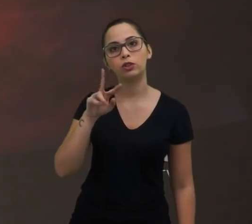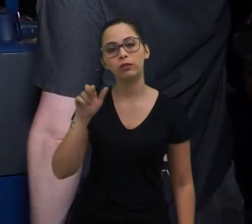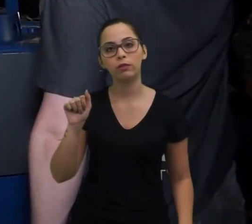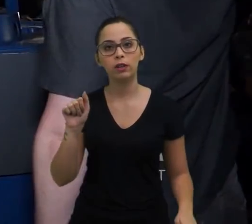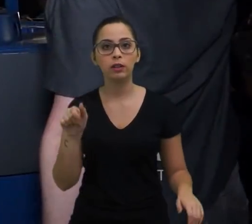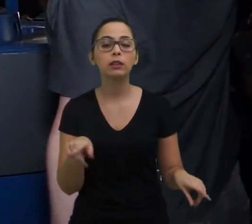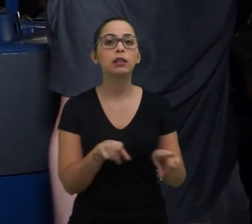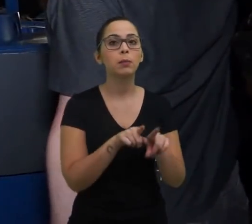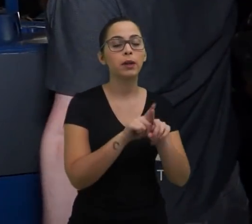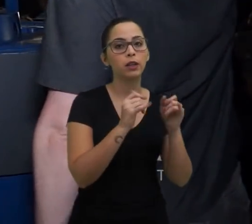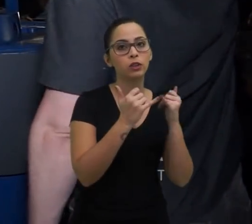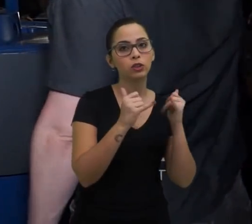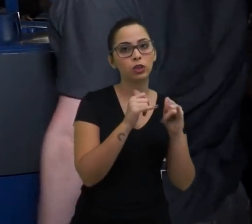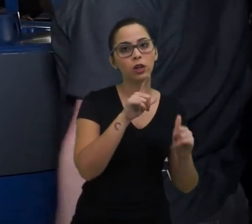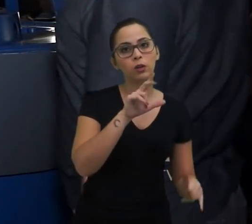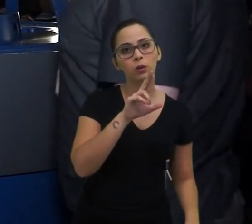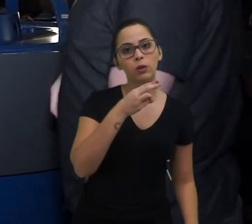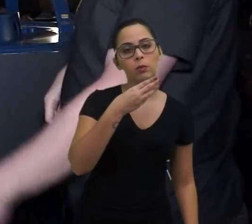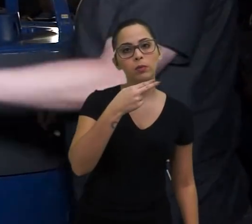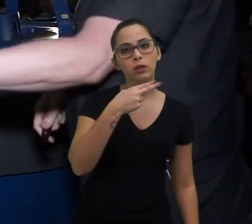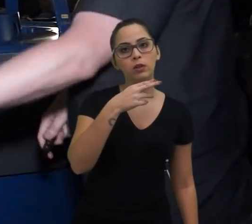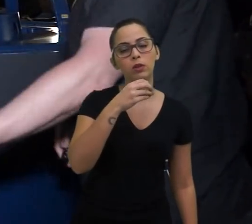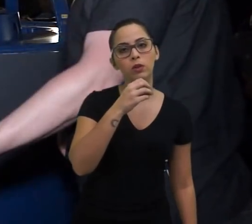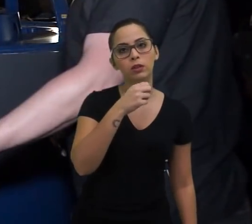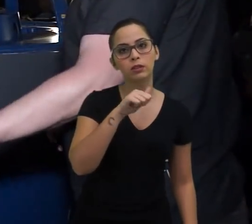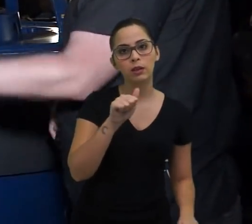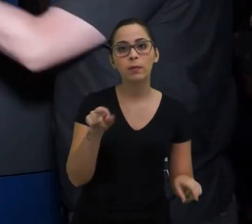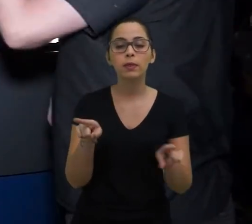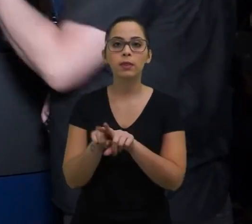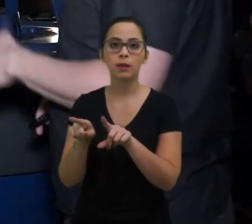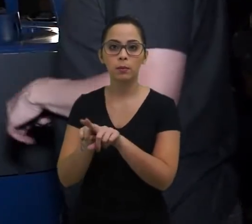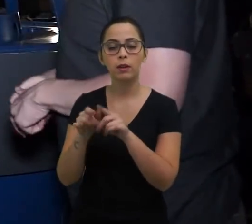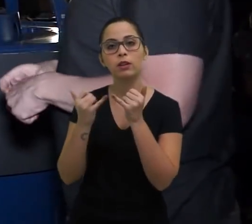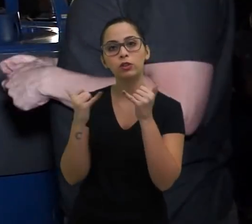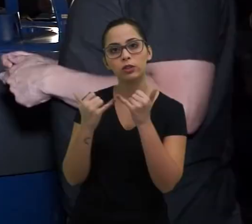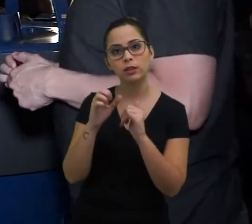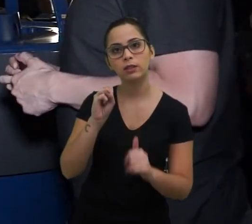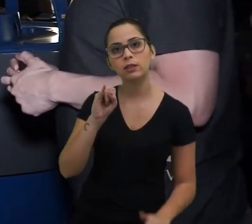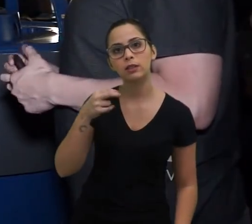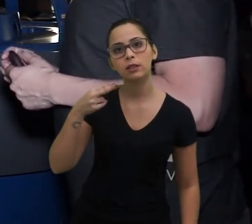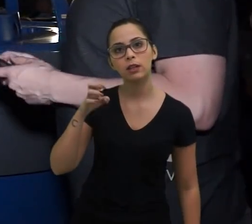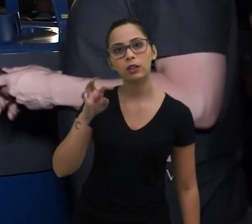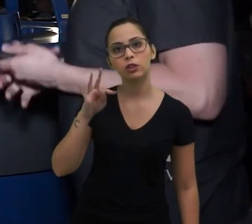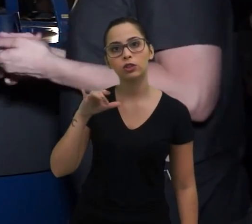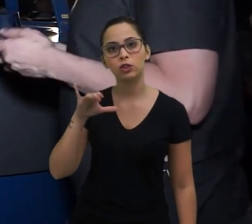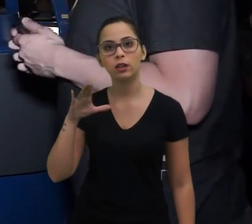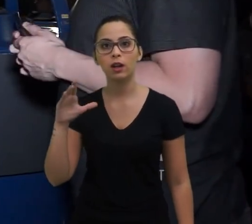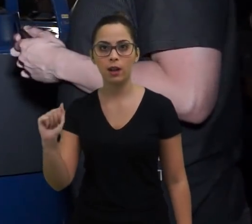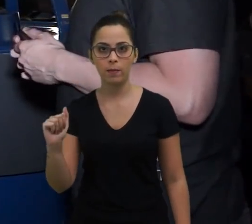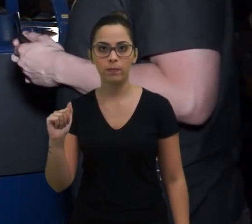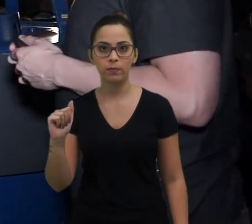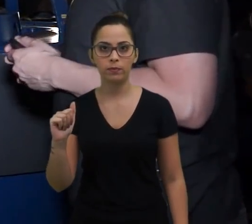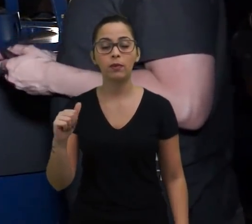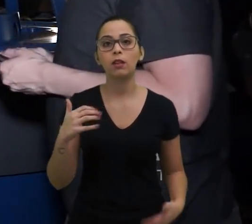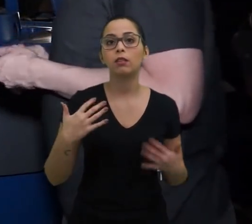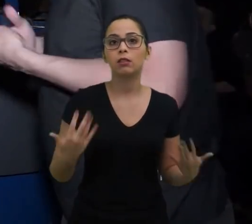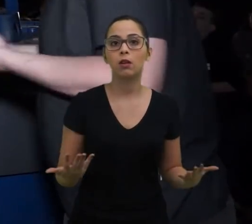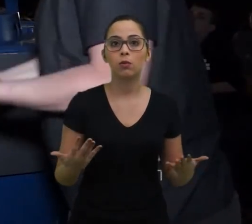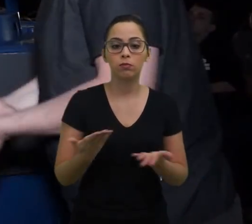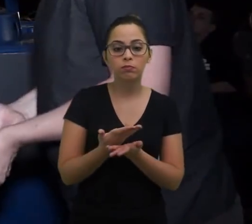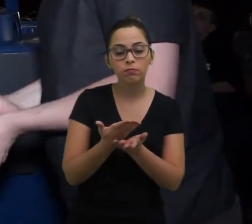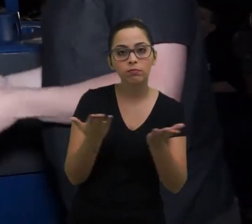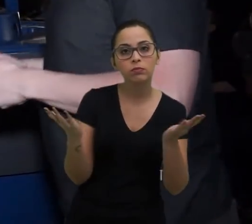cá. A gente diz que quasares são um tipo de galáxia ativa. Aí, como eu falei antes para vocês, o buraco negro no centro da Via Láctea